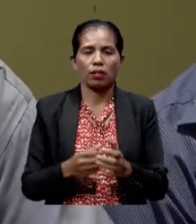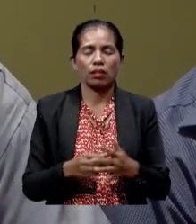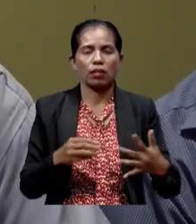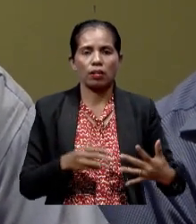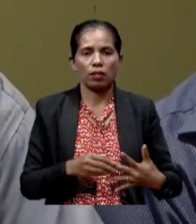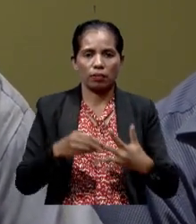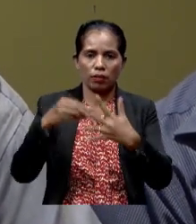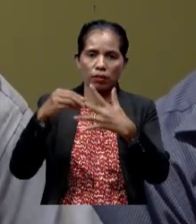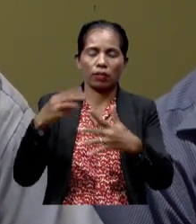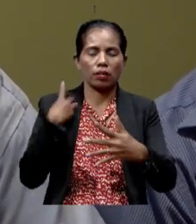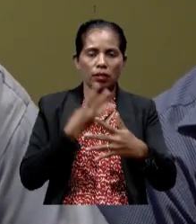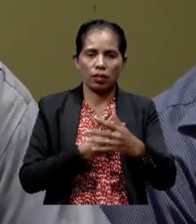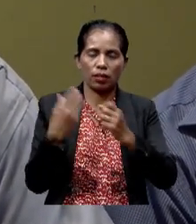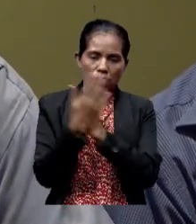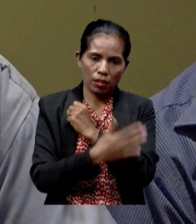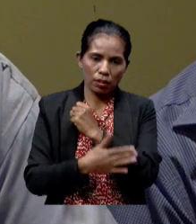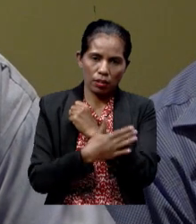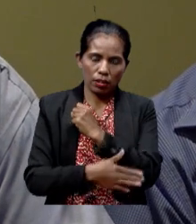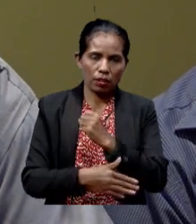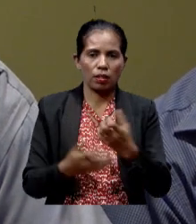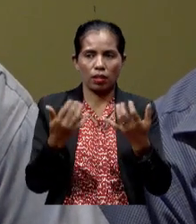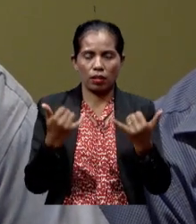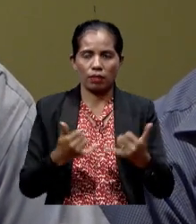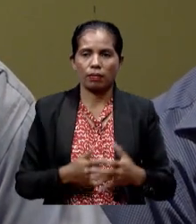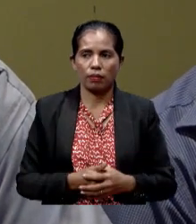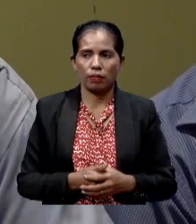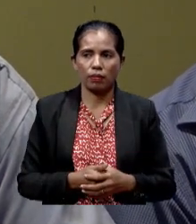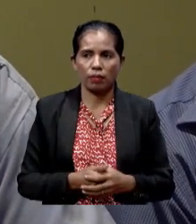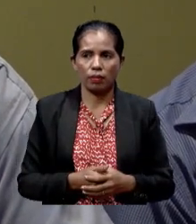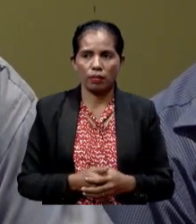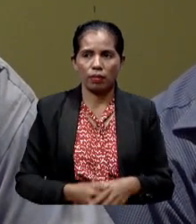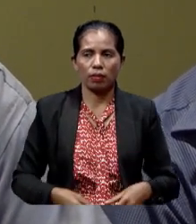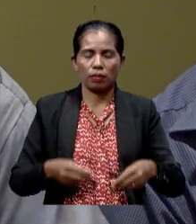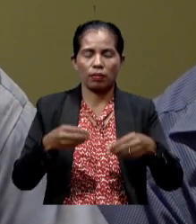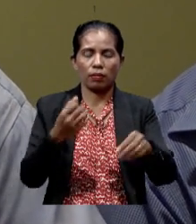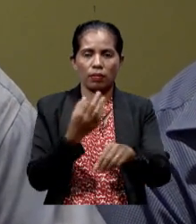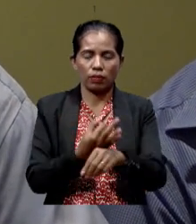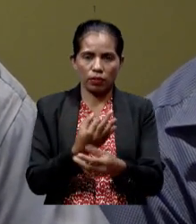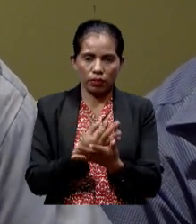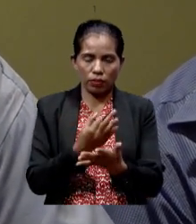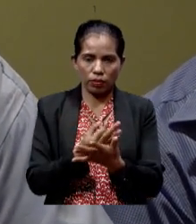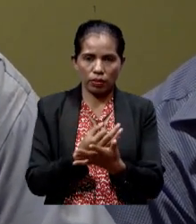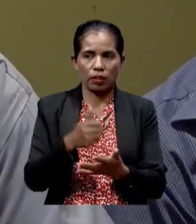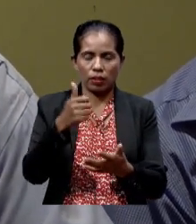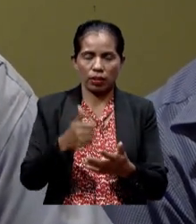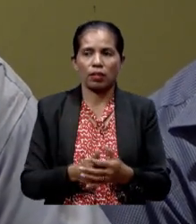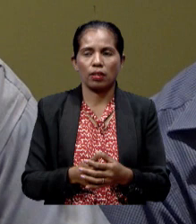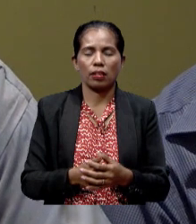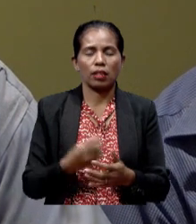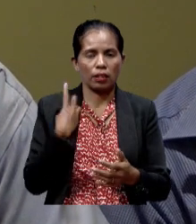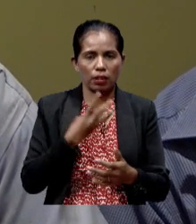especialmente iha itene nasau ne i idane moso o propósito fundo ida o interona kata iremos